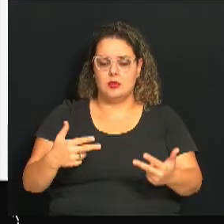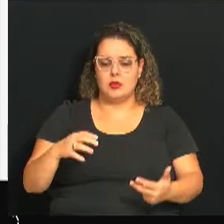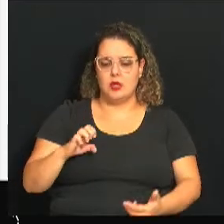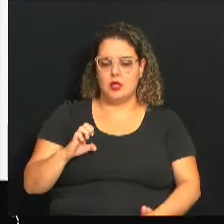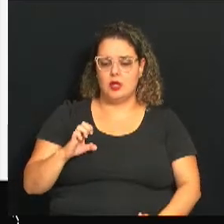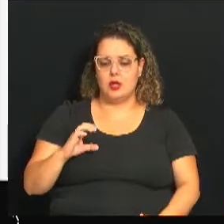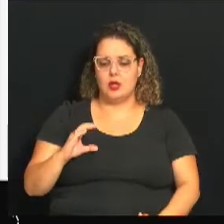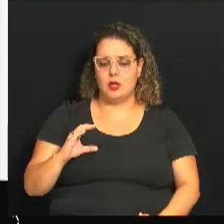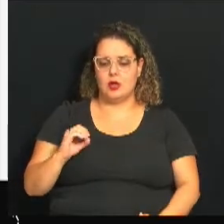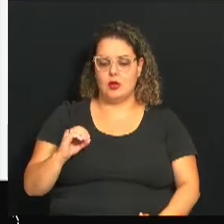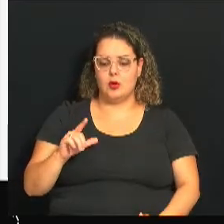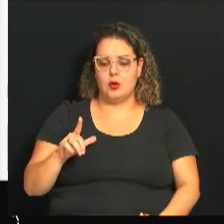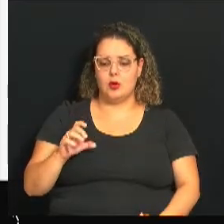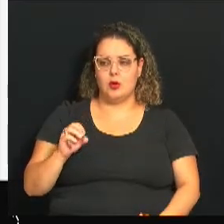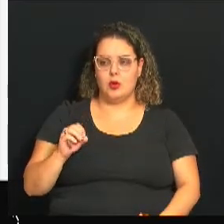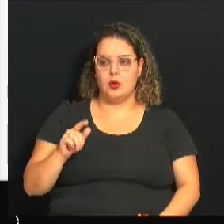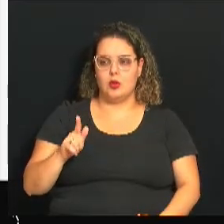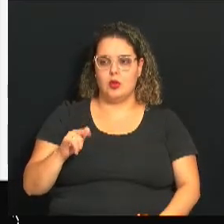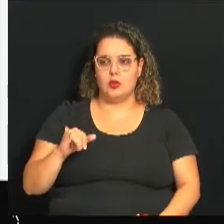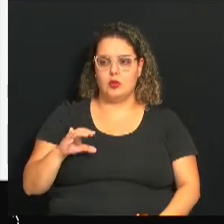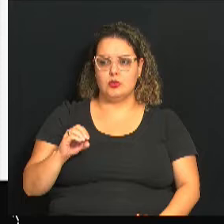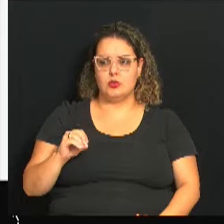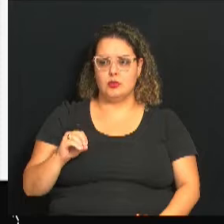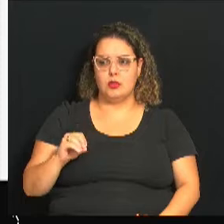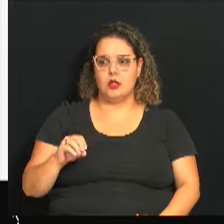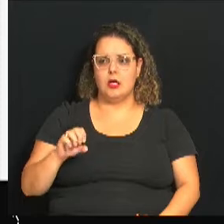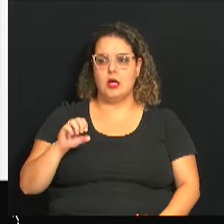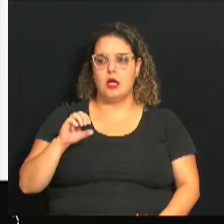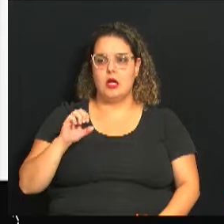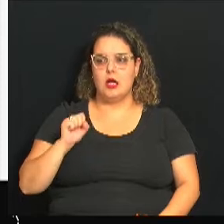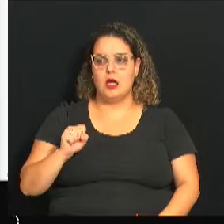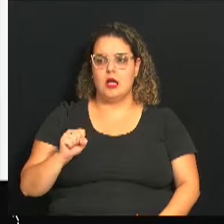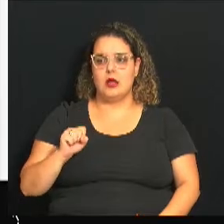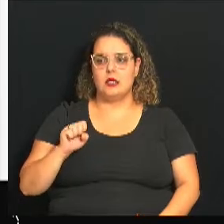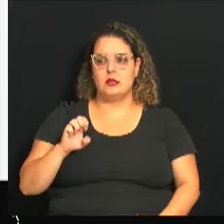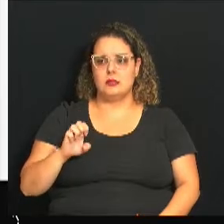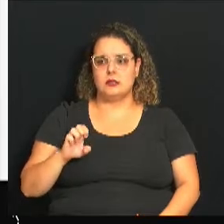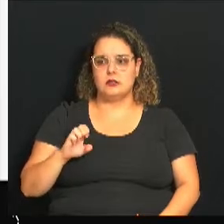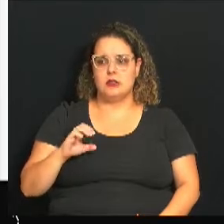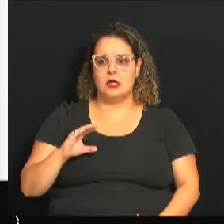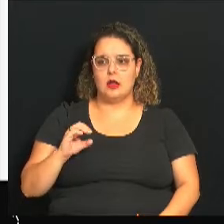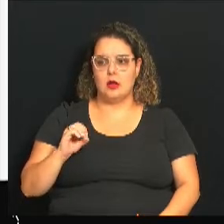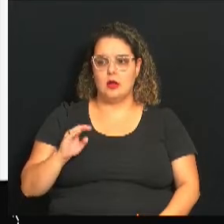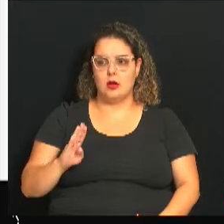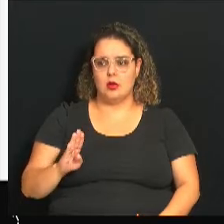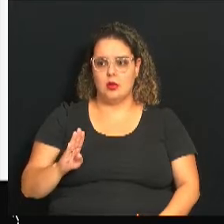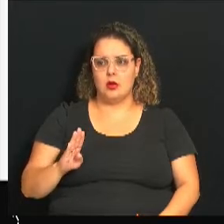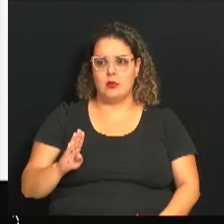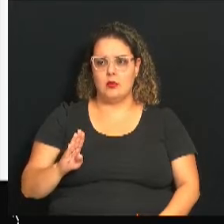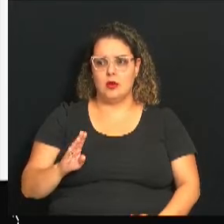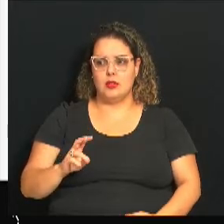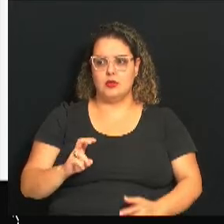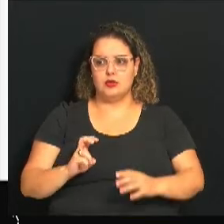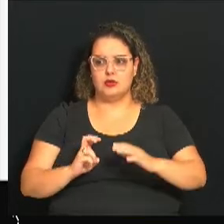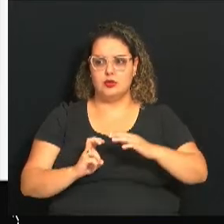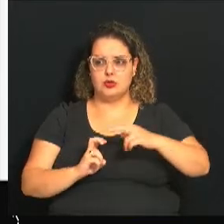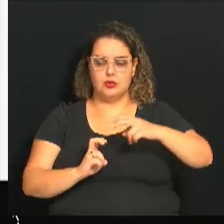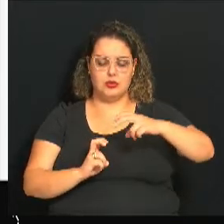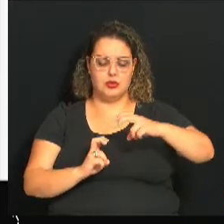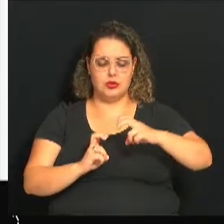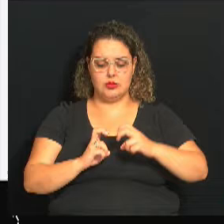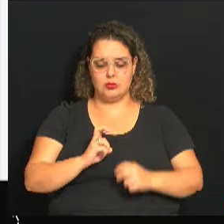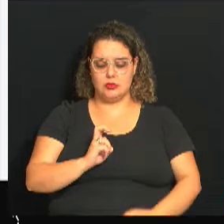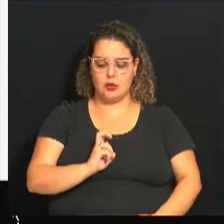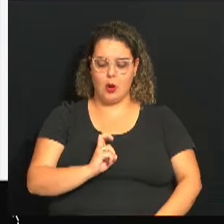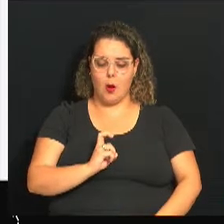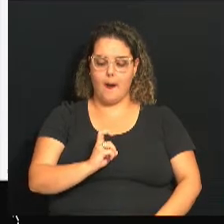Até a Secov entregou uma proposta para nós de bonde, mas isso precisa ser muito bem discutida ainda, é só uma proposta, a gente não sentou